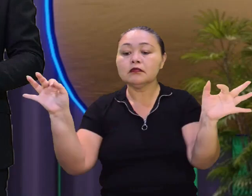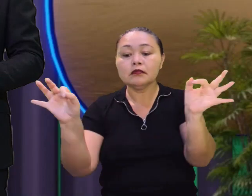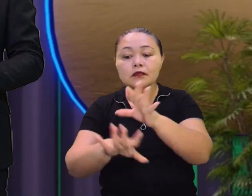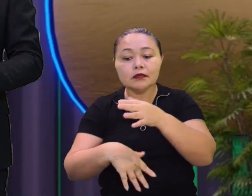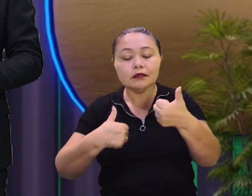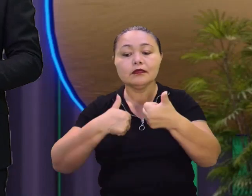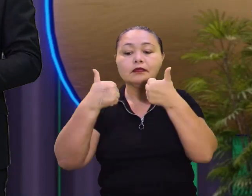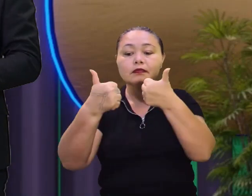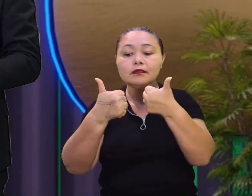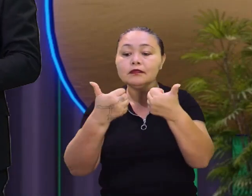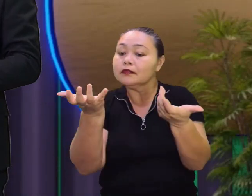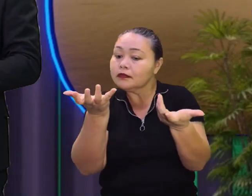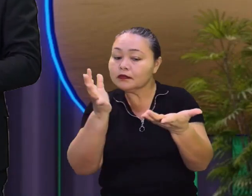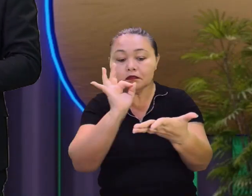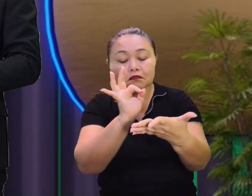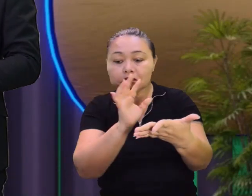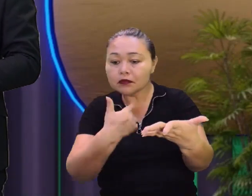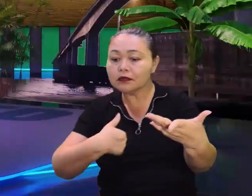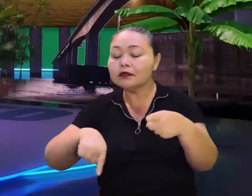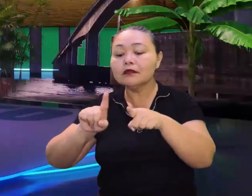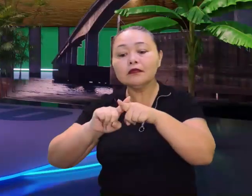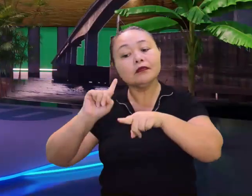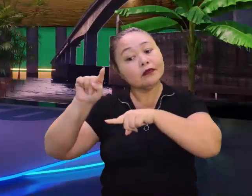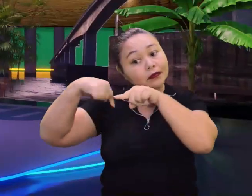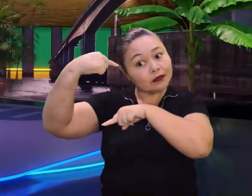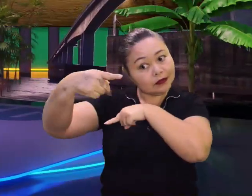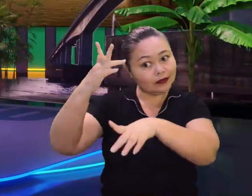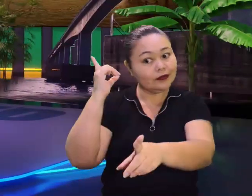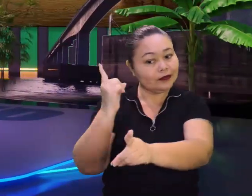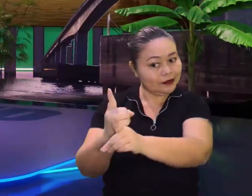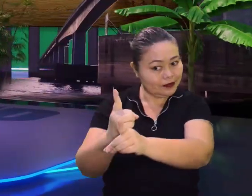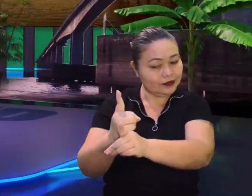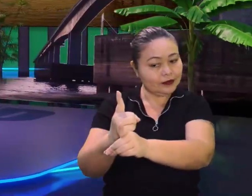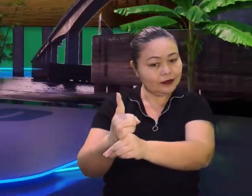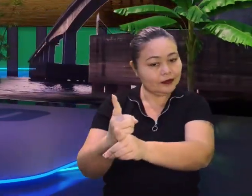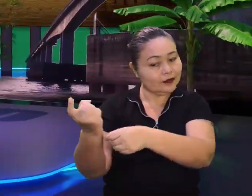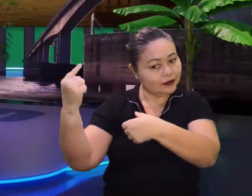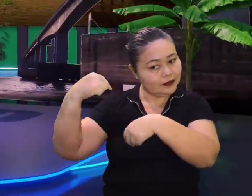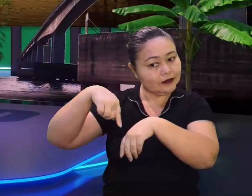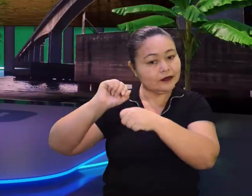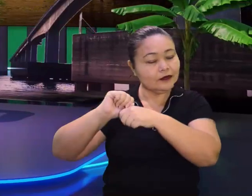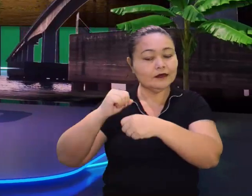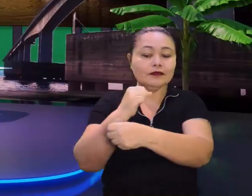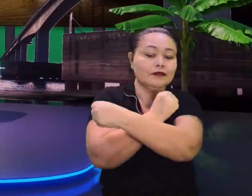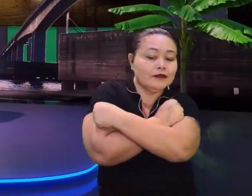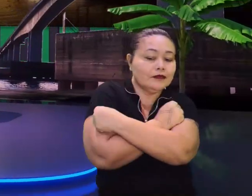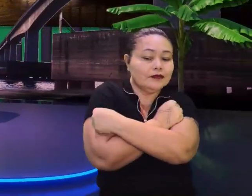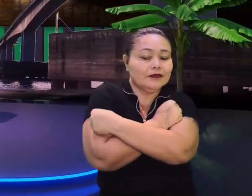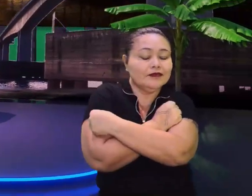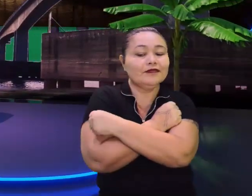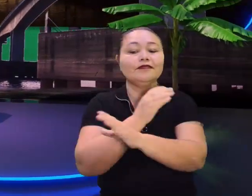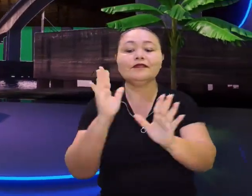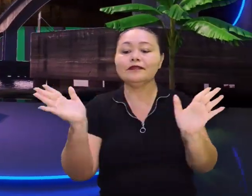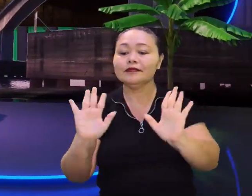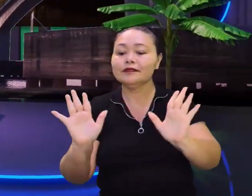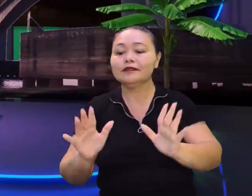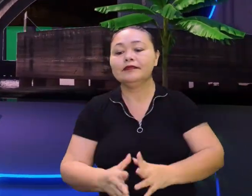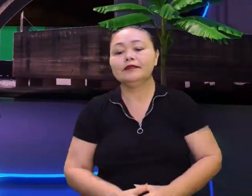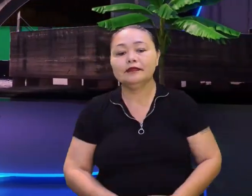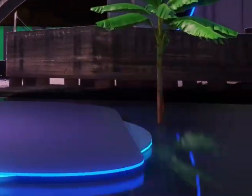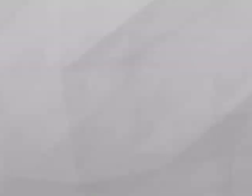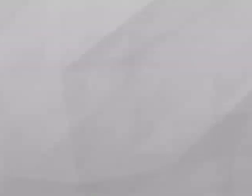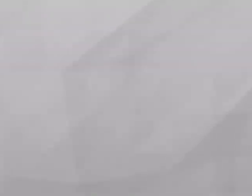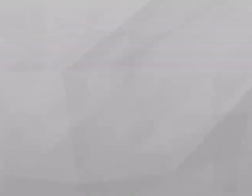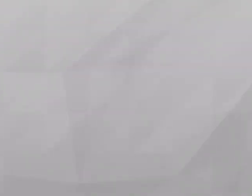Espero que tenha dado tudo certo. E a gente volta no próximo encontro. Certo, professor Jorge? Beleza. Forte abraço. Valeu, e até tchau, a próxima. Até Tchau. mais.